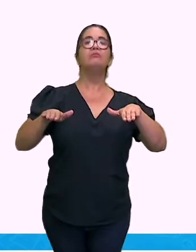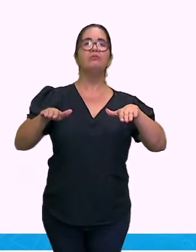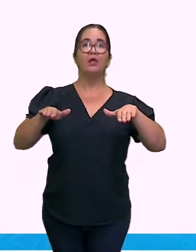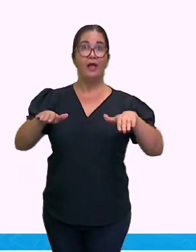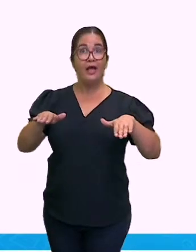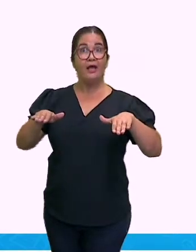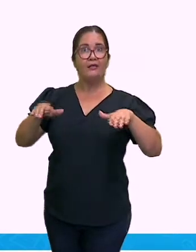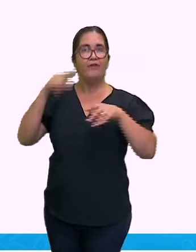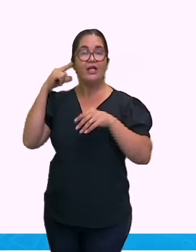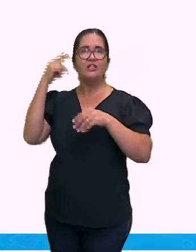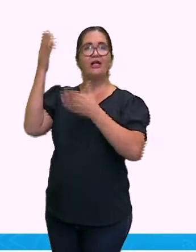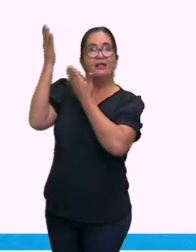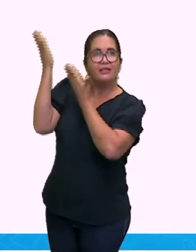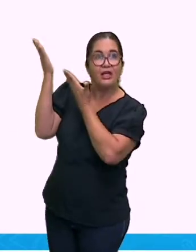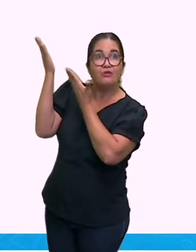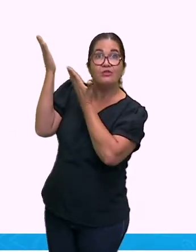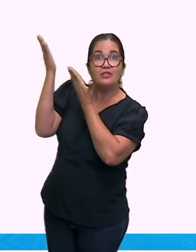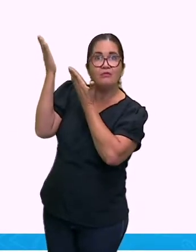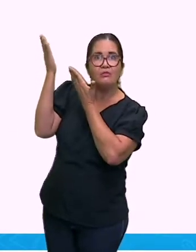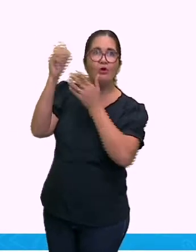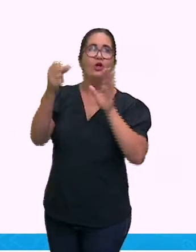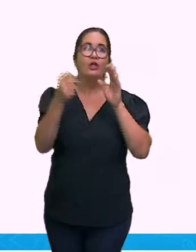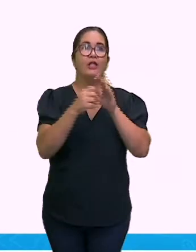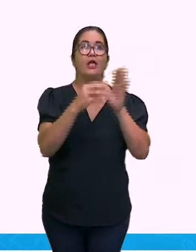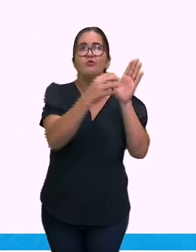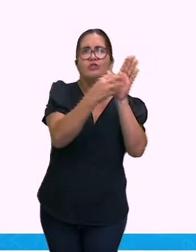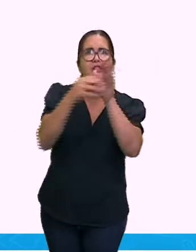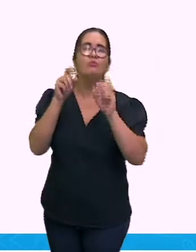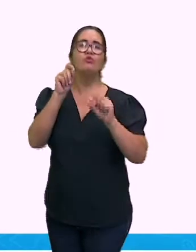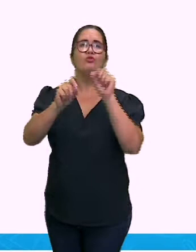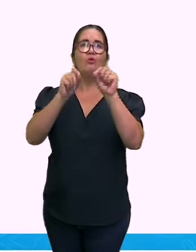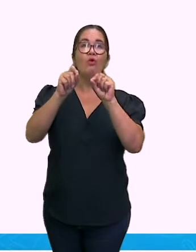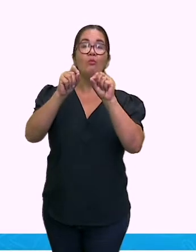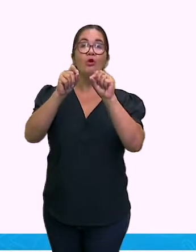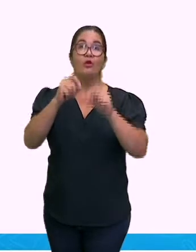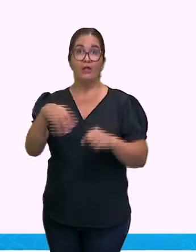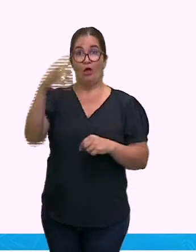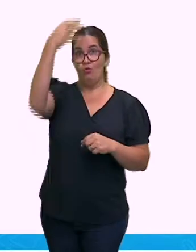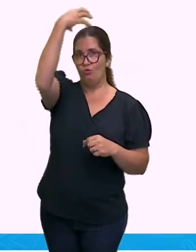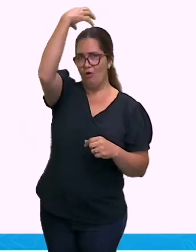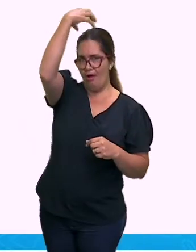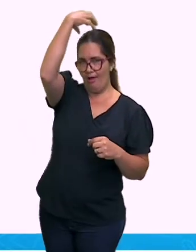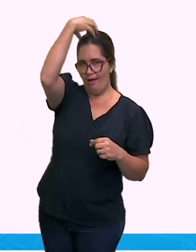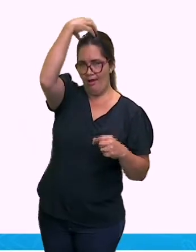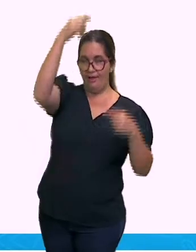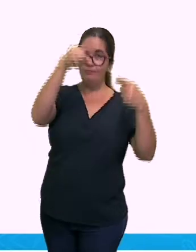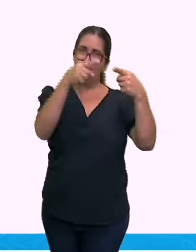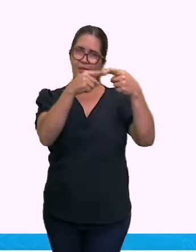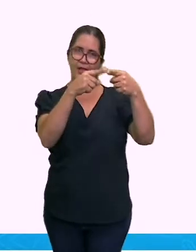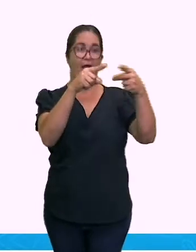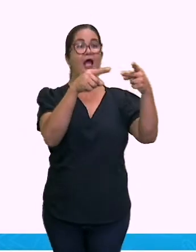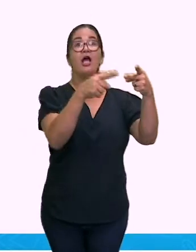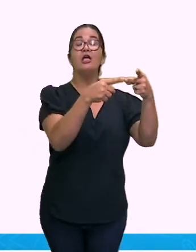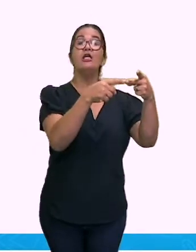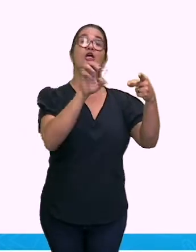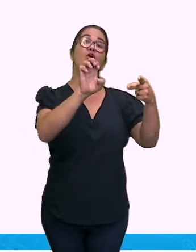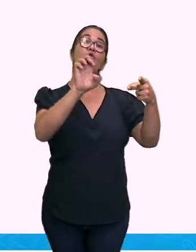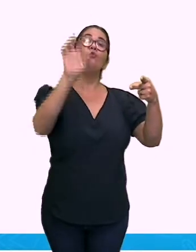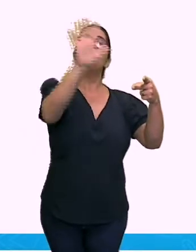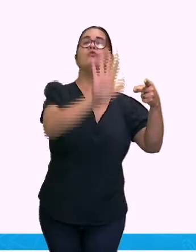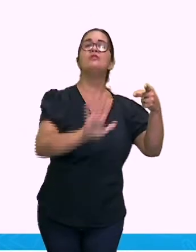de igualdade, que representa que o rei e o Estado que governa, eles são